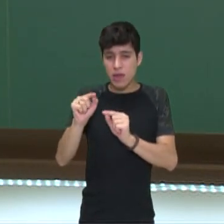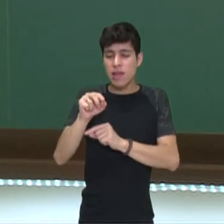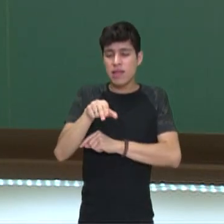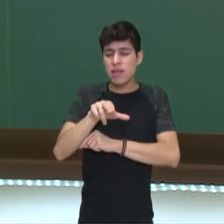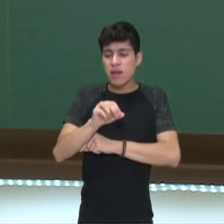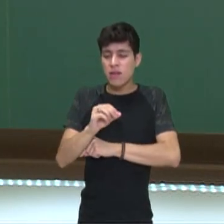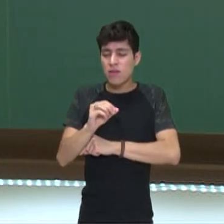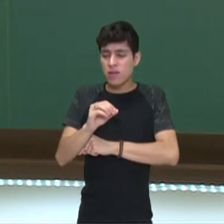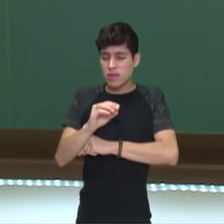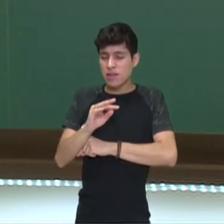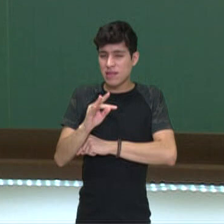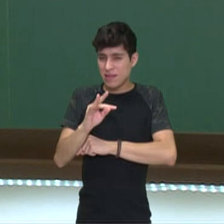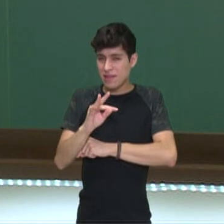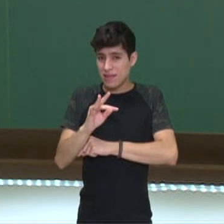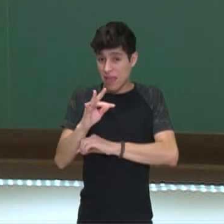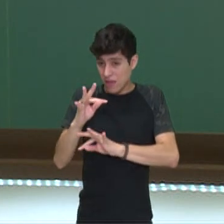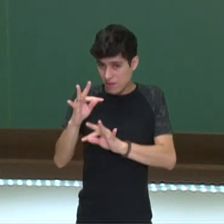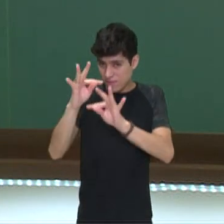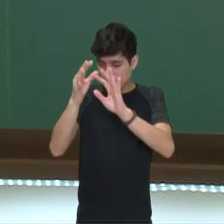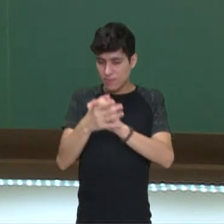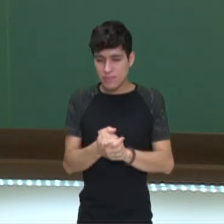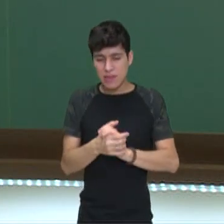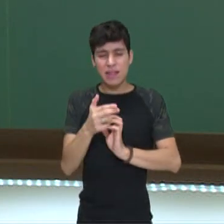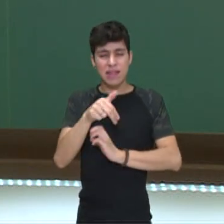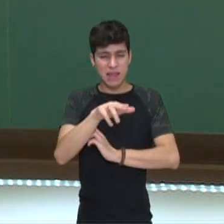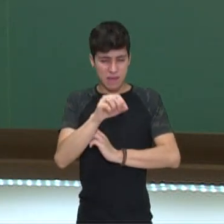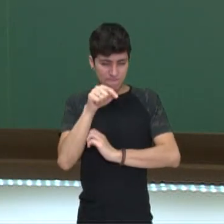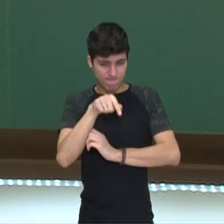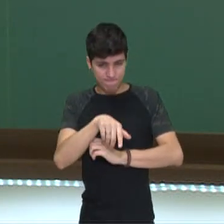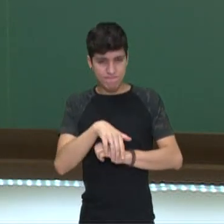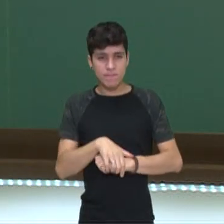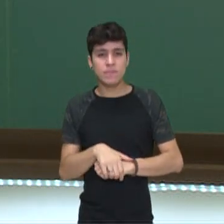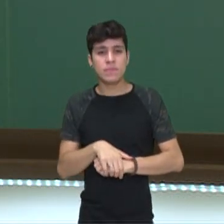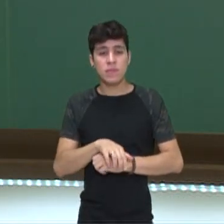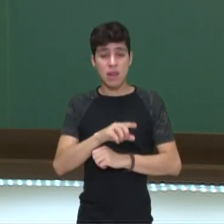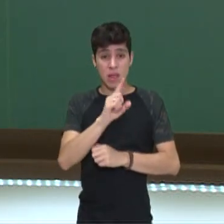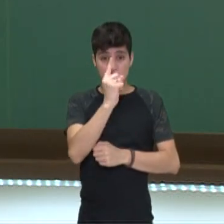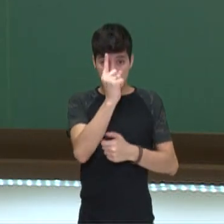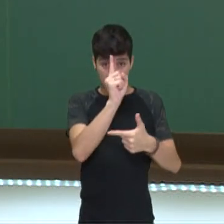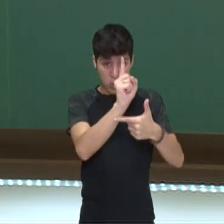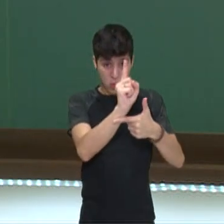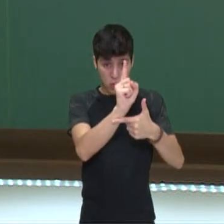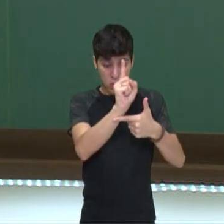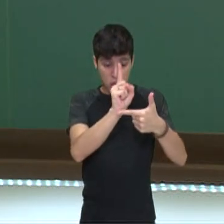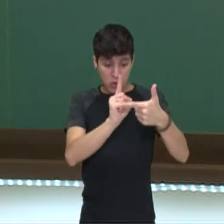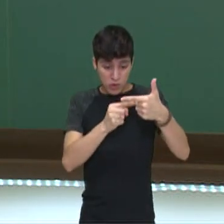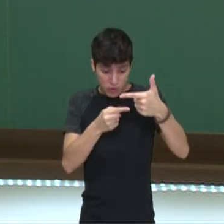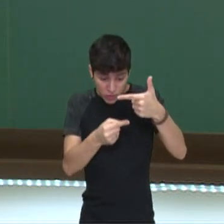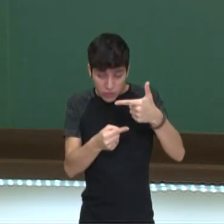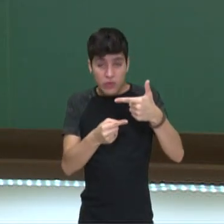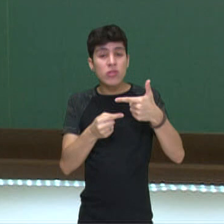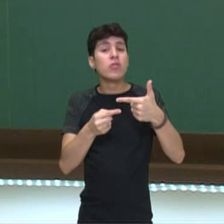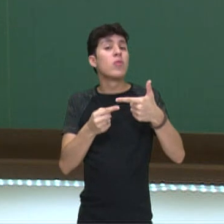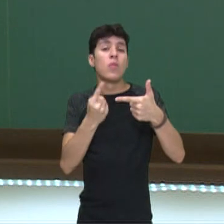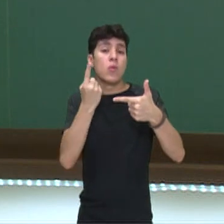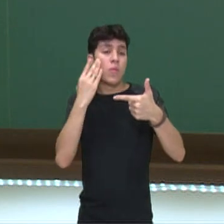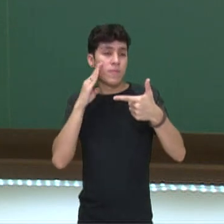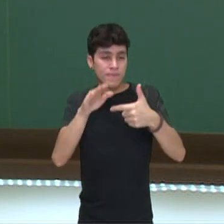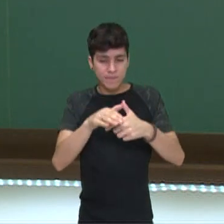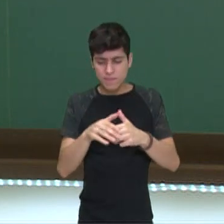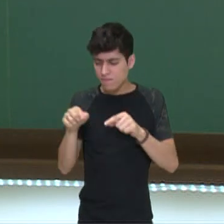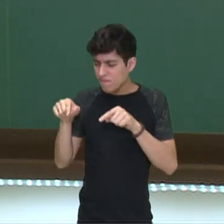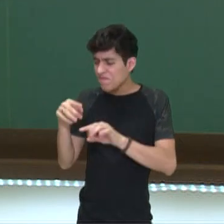1 divididos por 1 bilhão, tá? Isso é a escala nano. E ela está dentro dos seguintes segmentos: